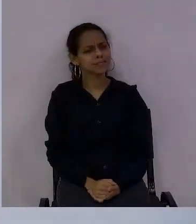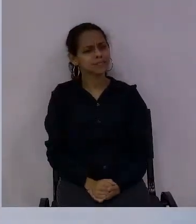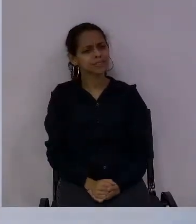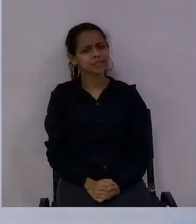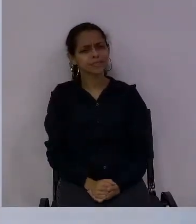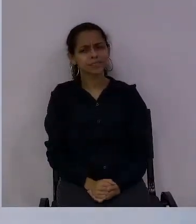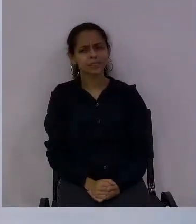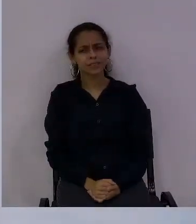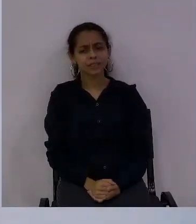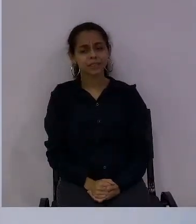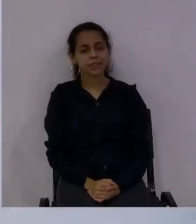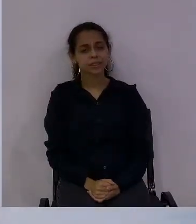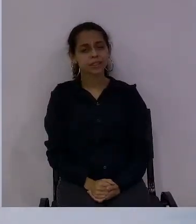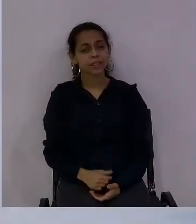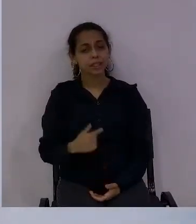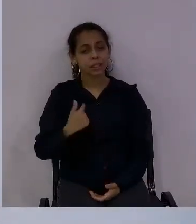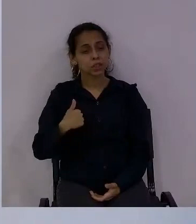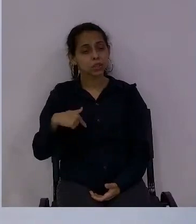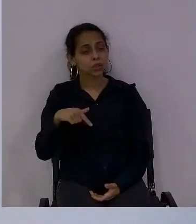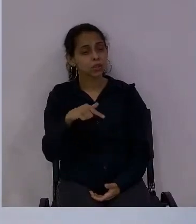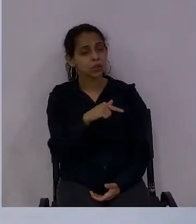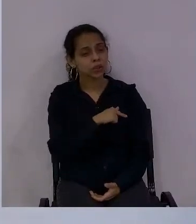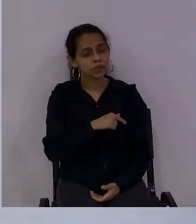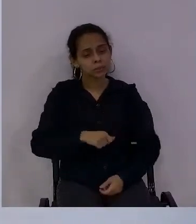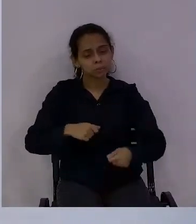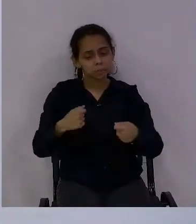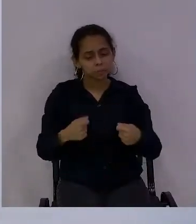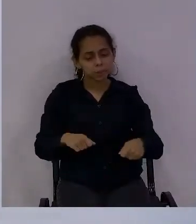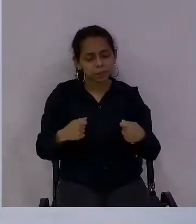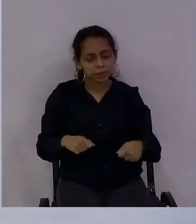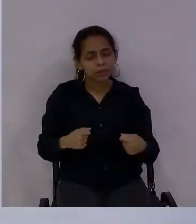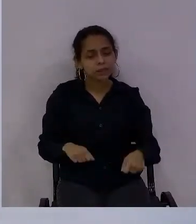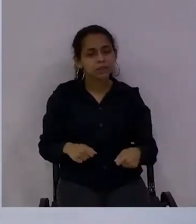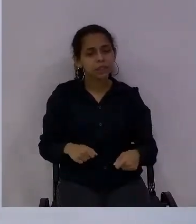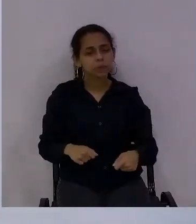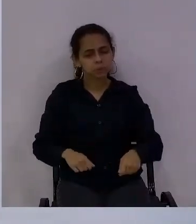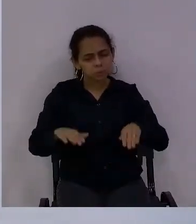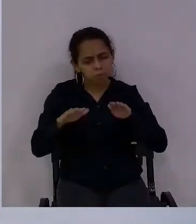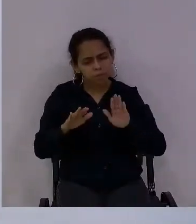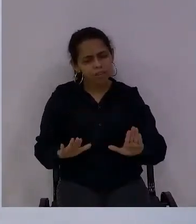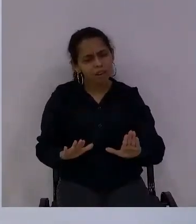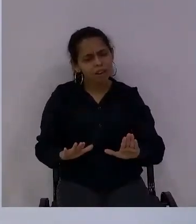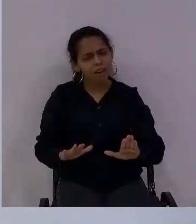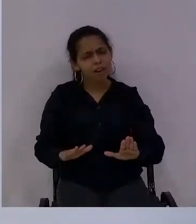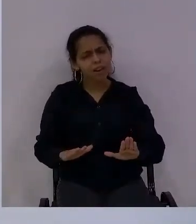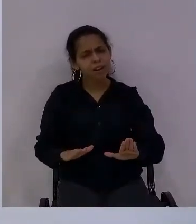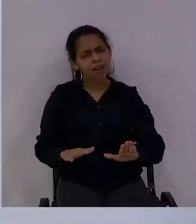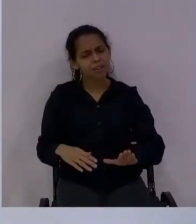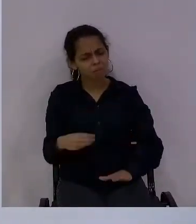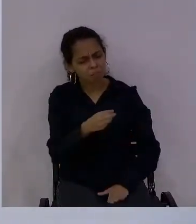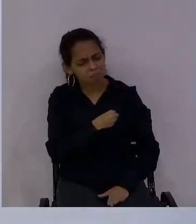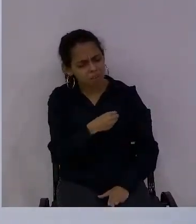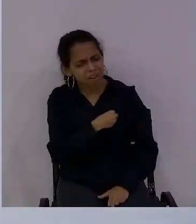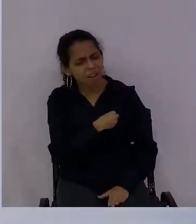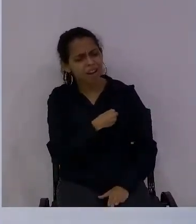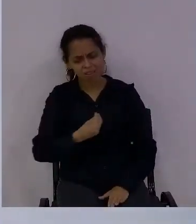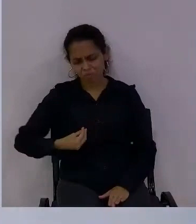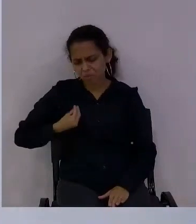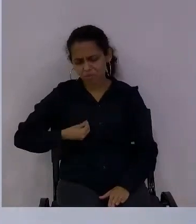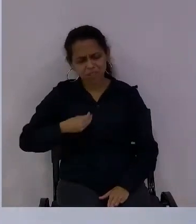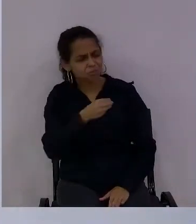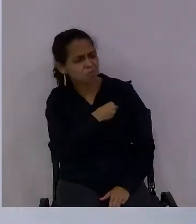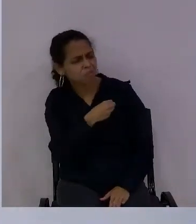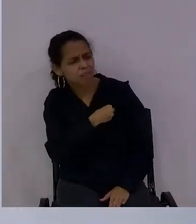uma brecha que não existe para pecar e viver uma vida de pecados.